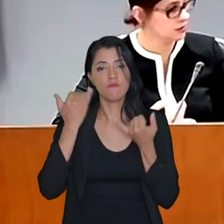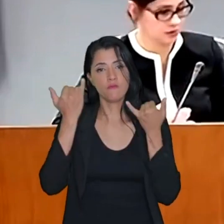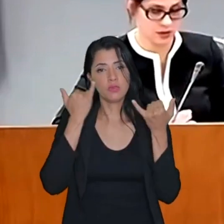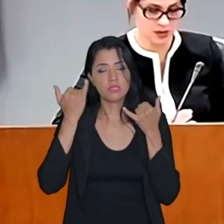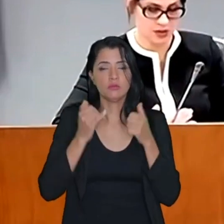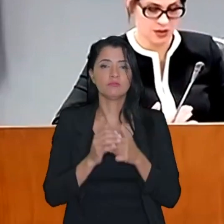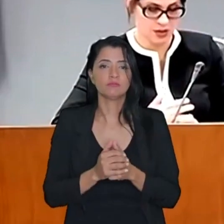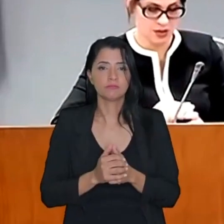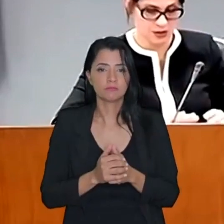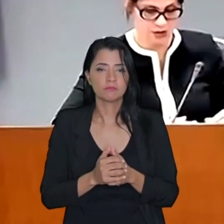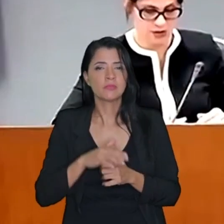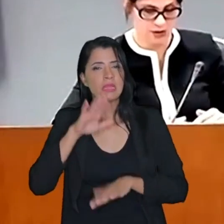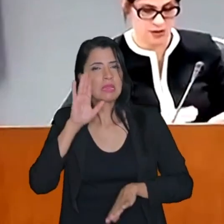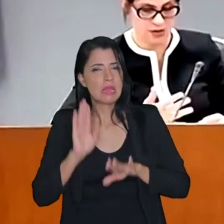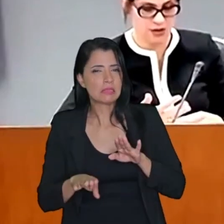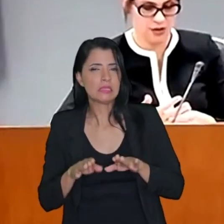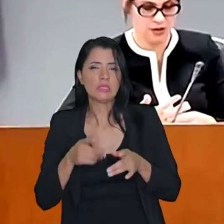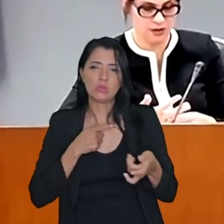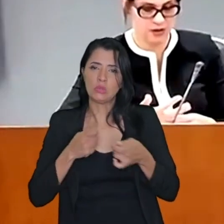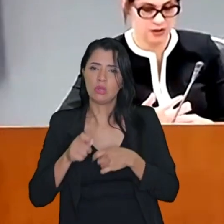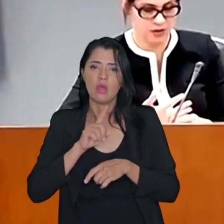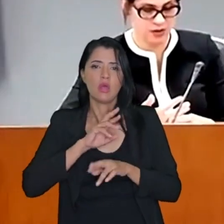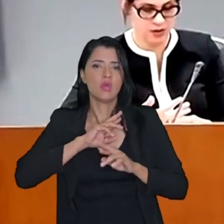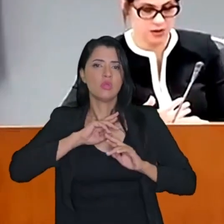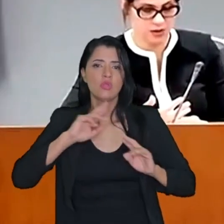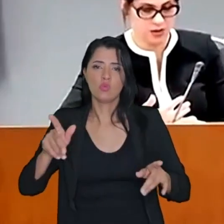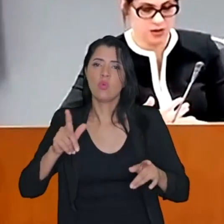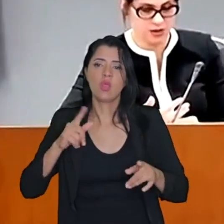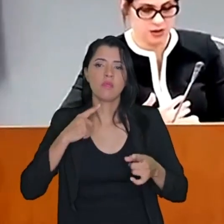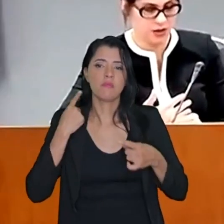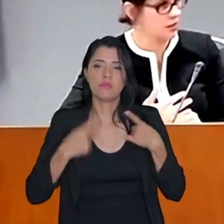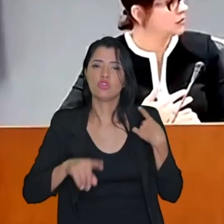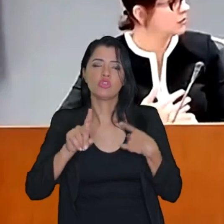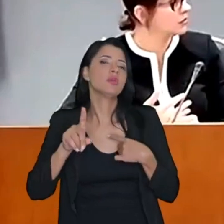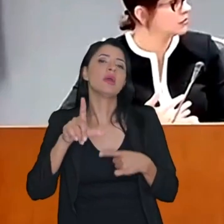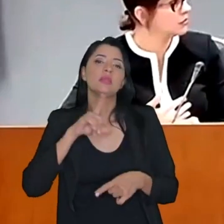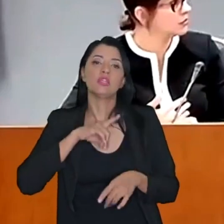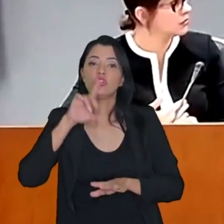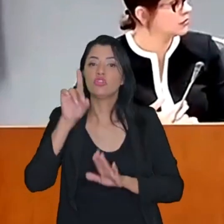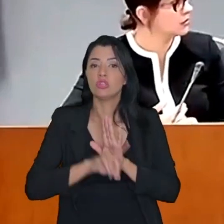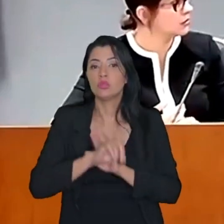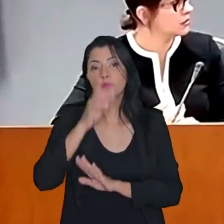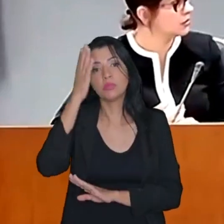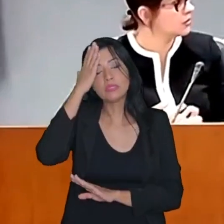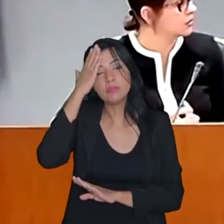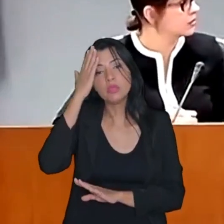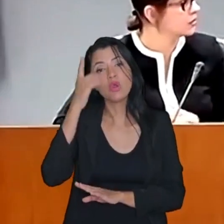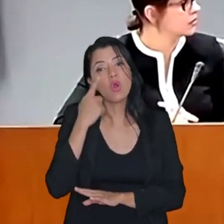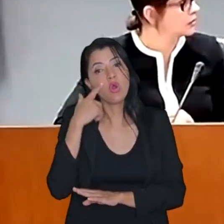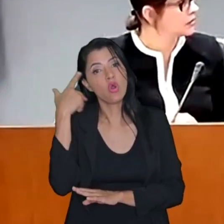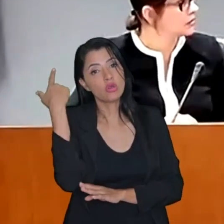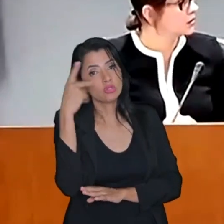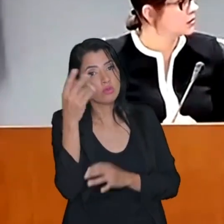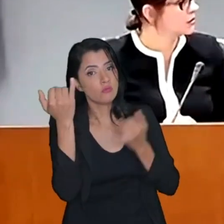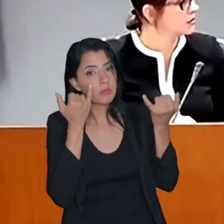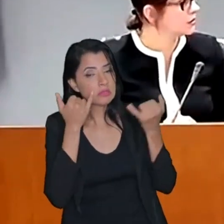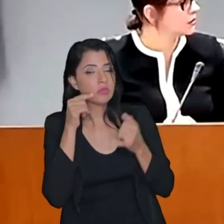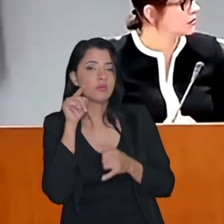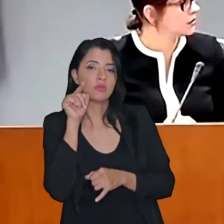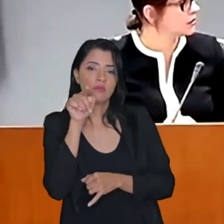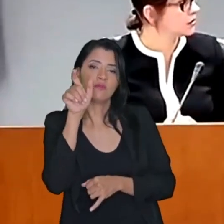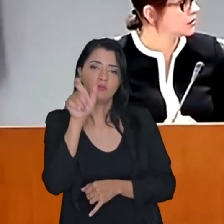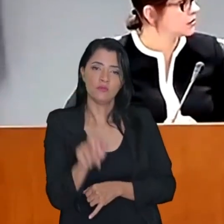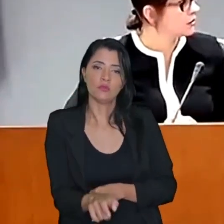dados. E às vezes controlar não é impedir o uso, é simplesmente ter direito a saber. Olha, os seus dados que